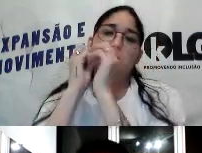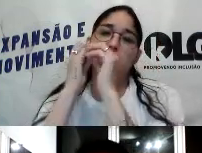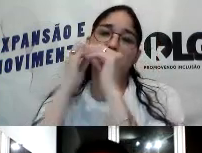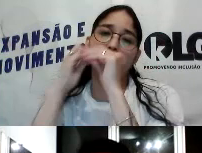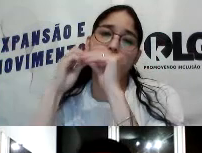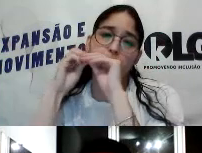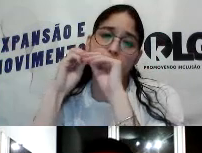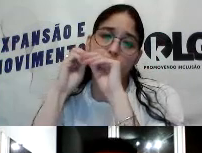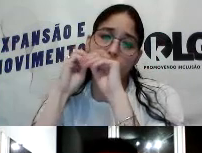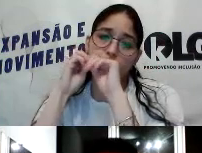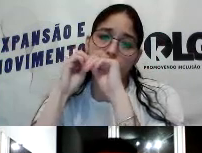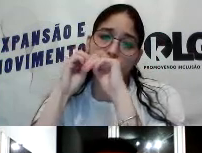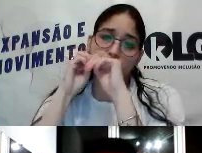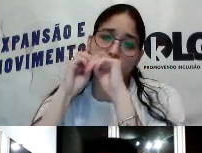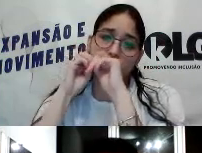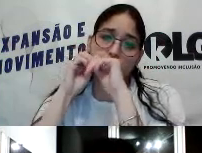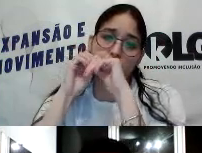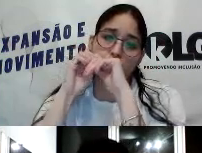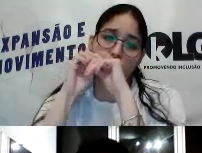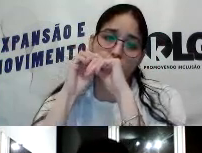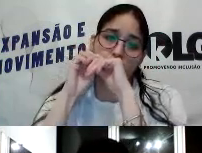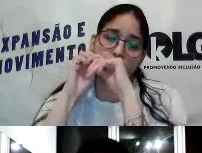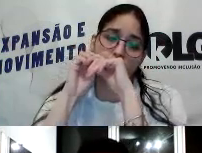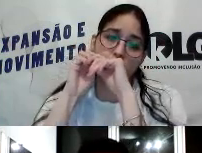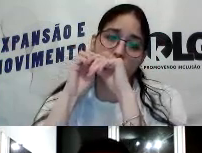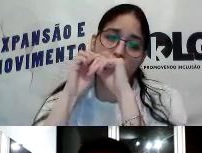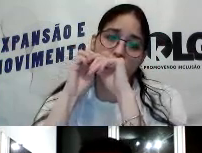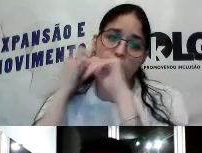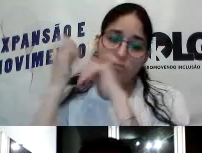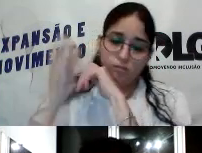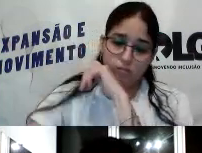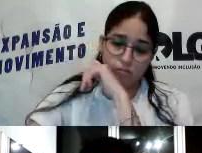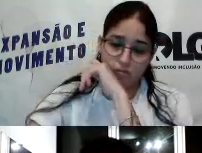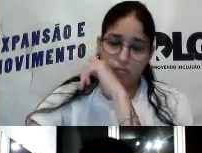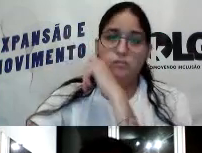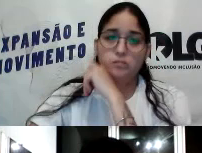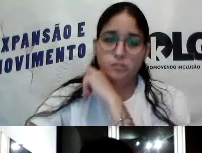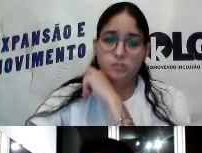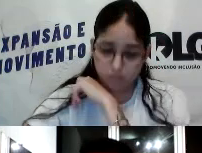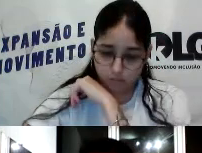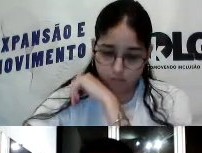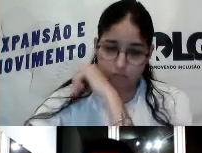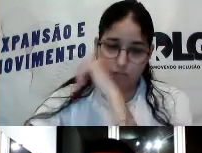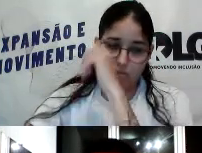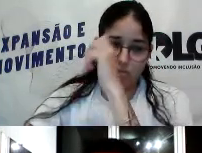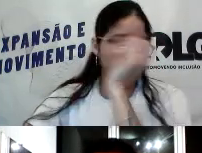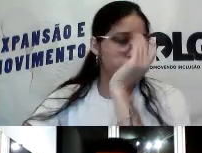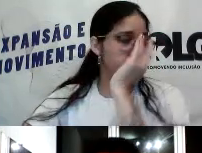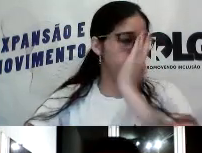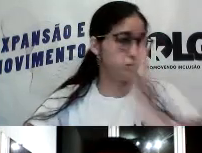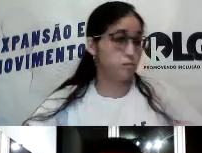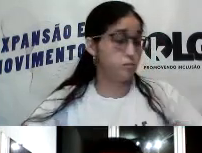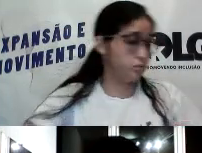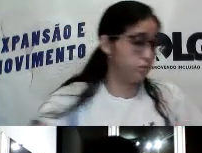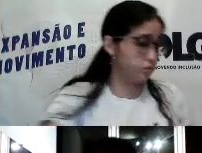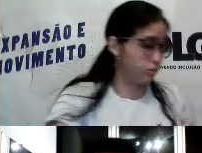o envelhecimento dele vai ser diferente ou um pouco mais precoce. O que isso importa? Né? O que isso importa para o